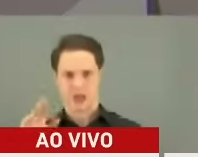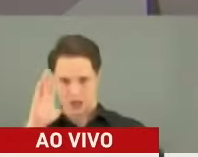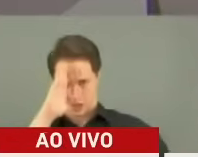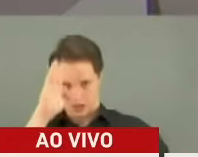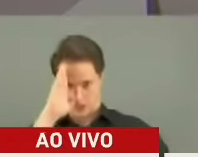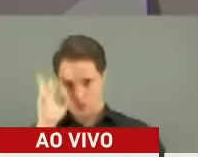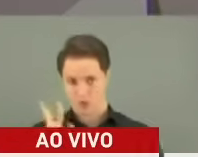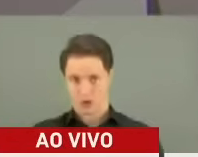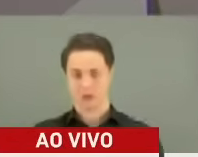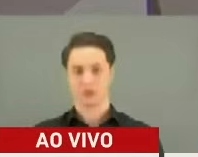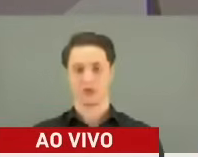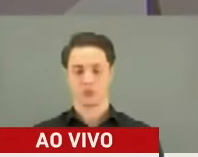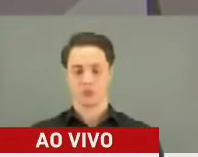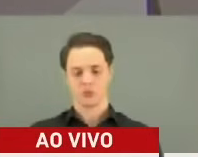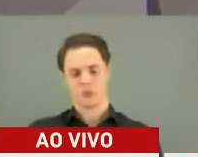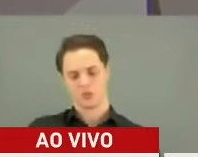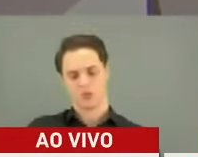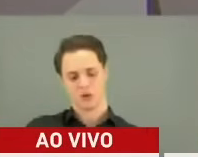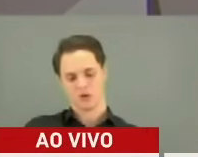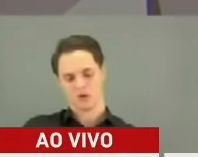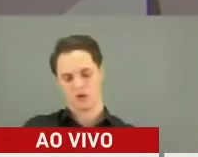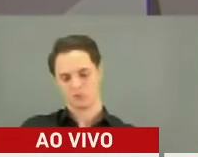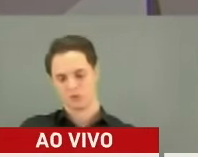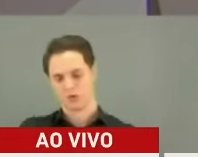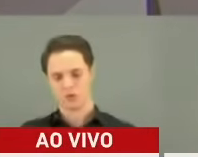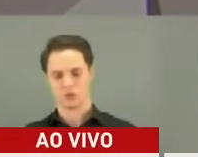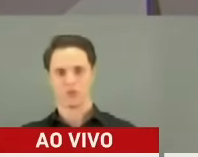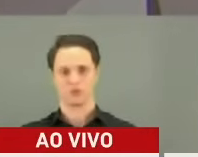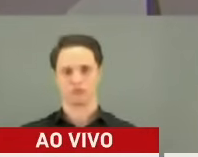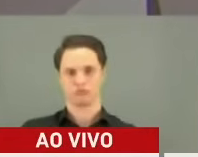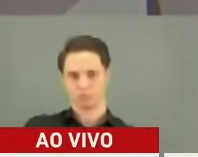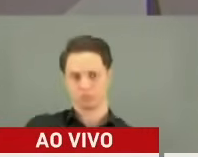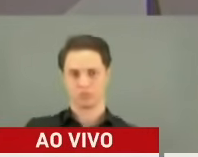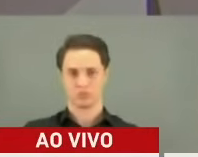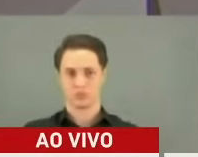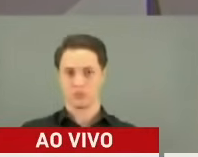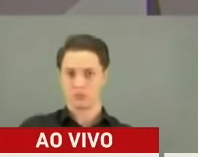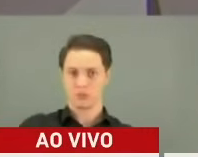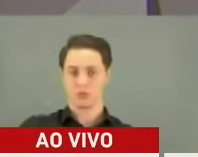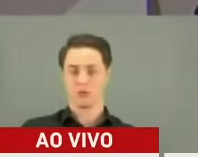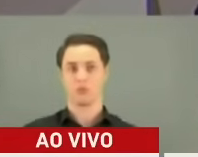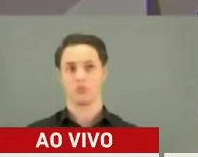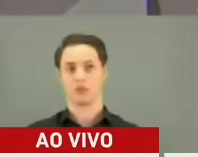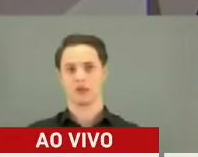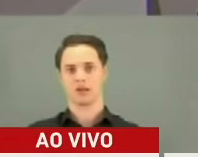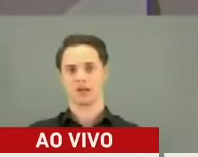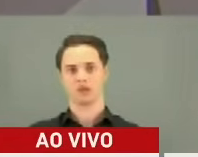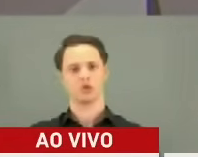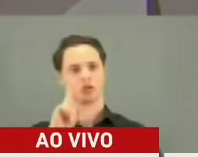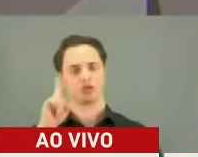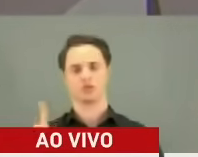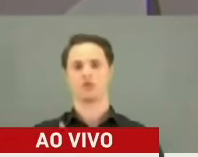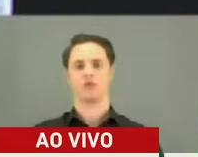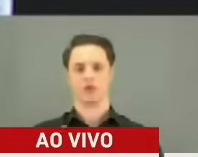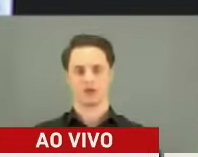Metade do ano era de um deles, a outra metade metade do outro, do né? outro. Porque a incorporação é feita em datas Perfeito. Diferentes exatamente